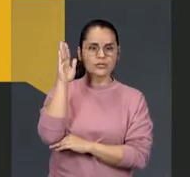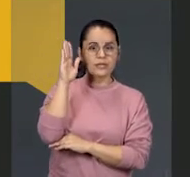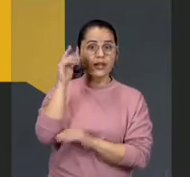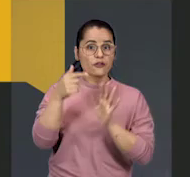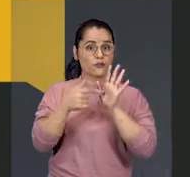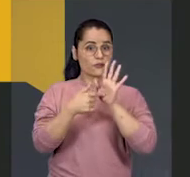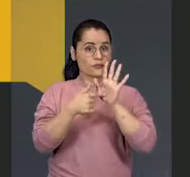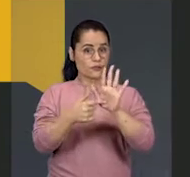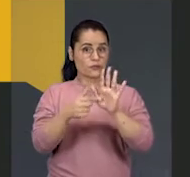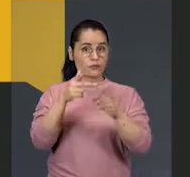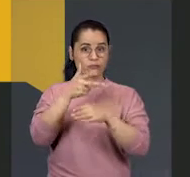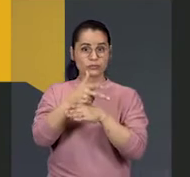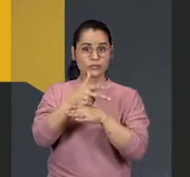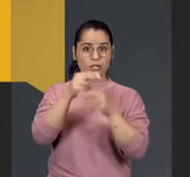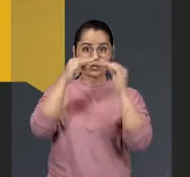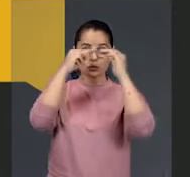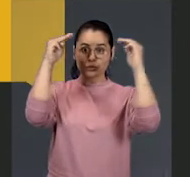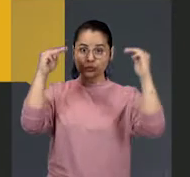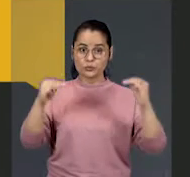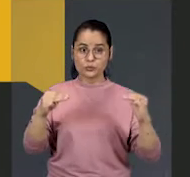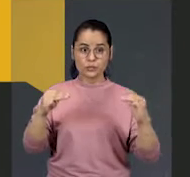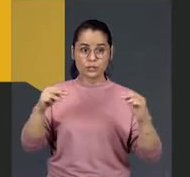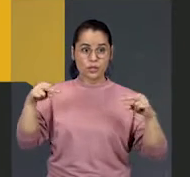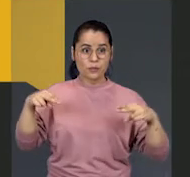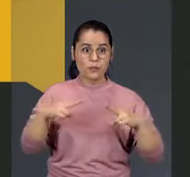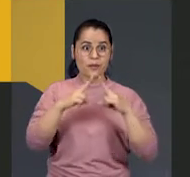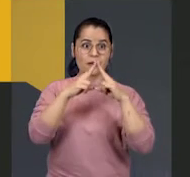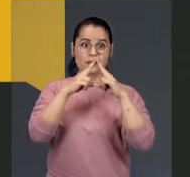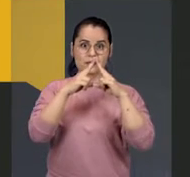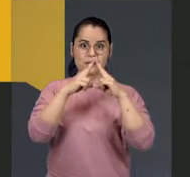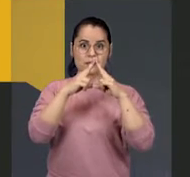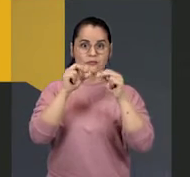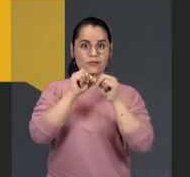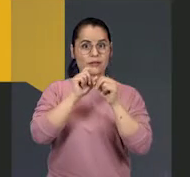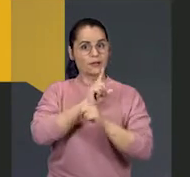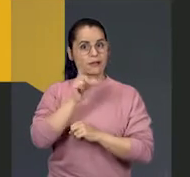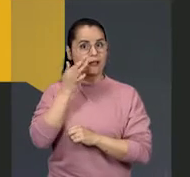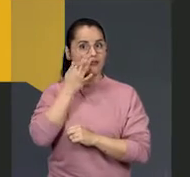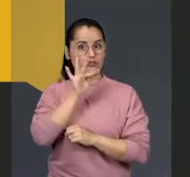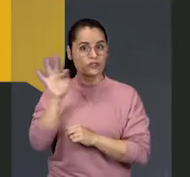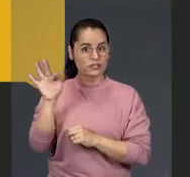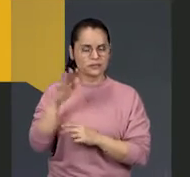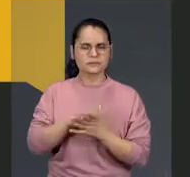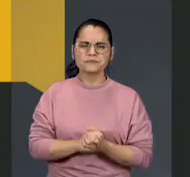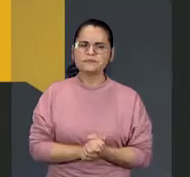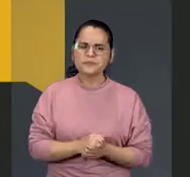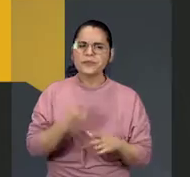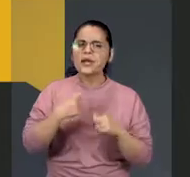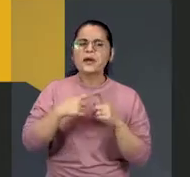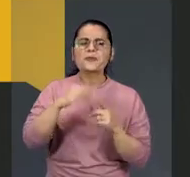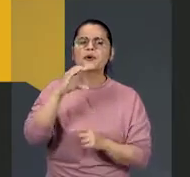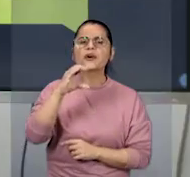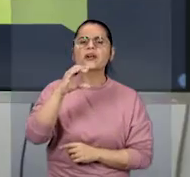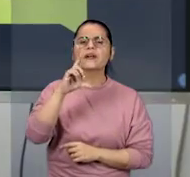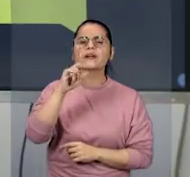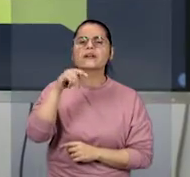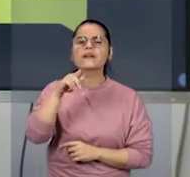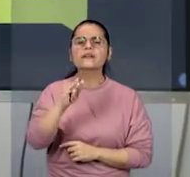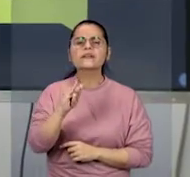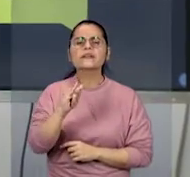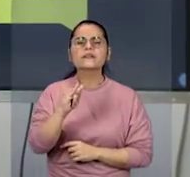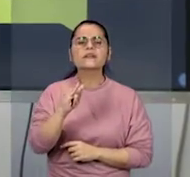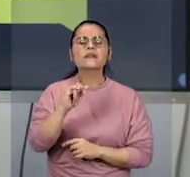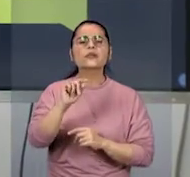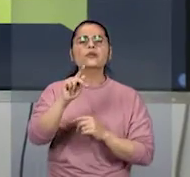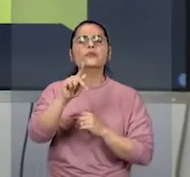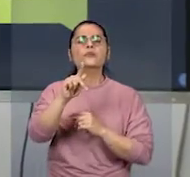filmado no Museu de Louvre, em Paris, França. Por que esse clipe é tão